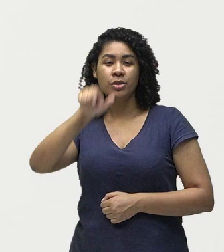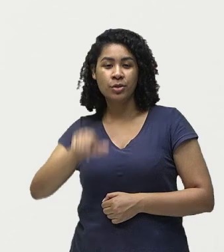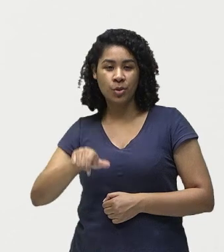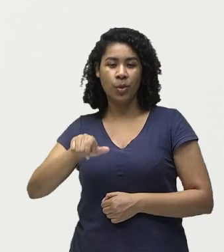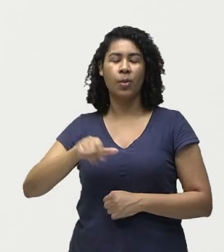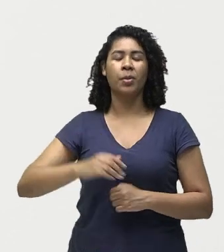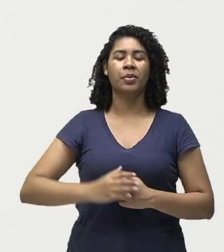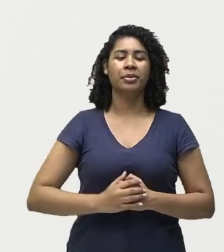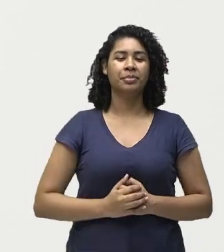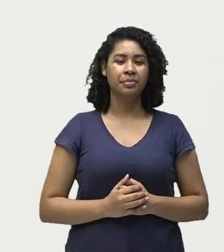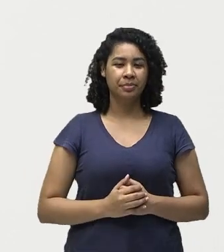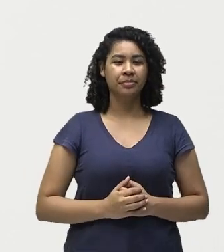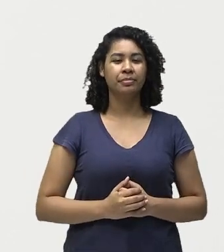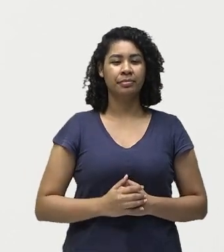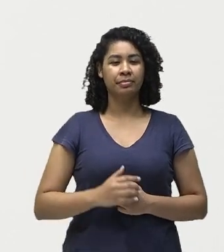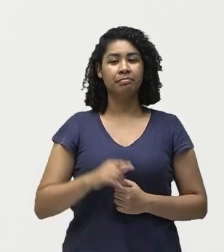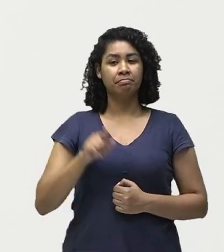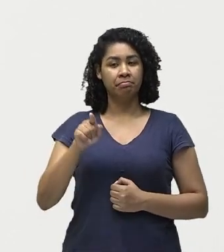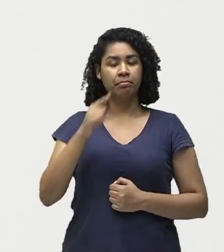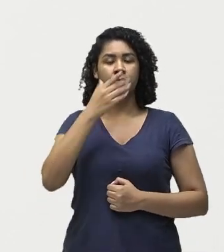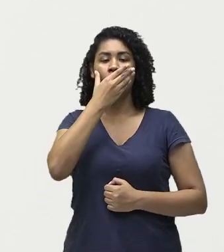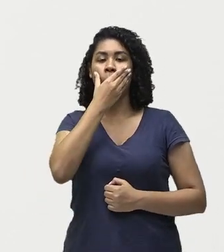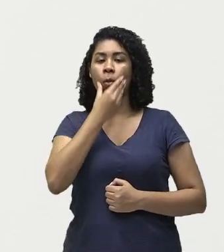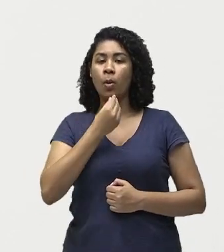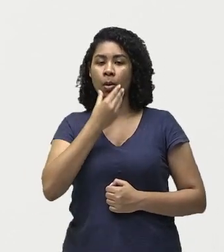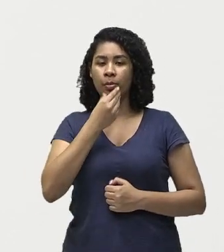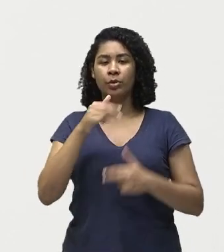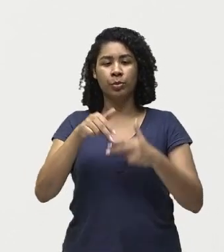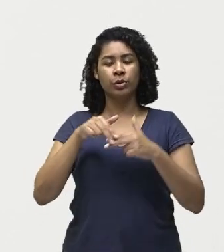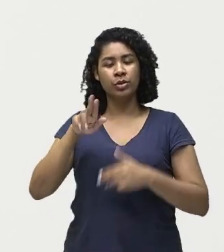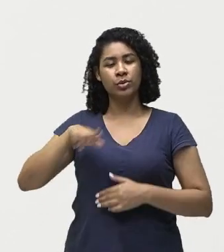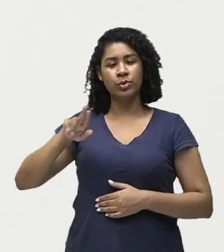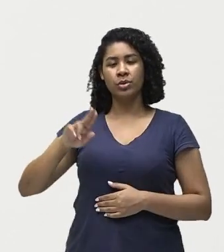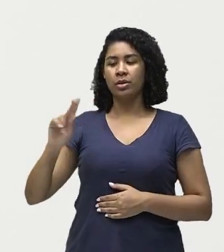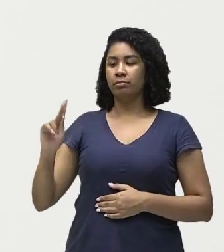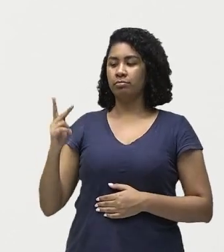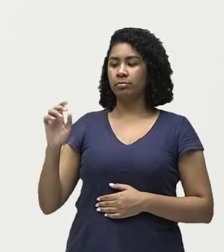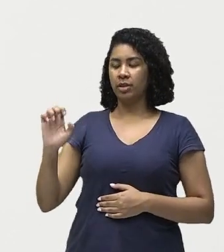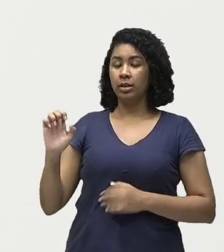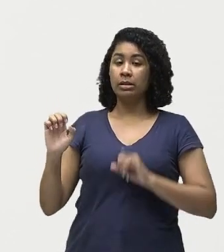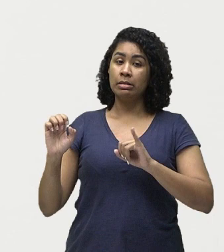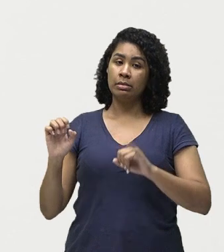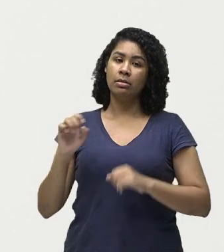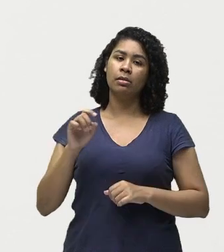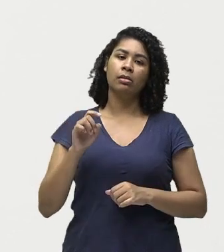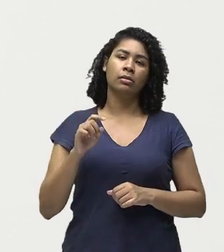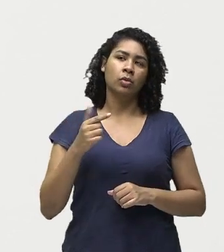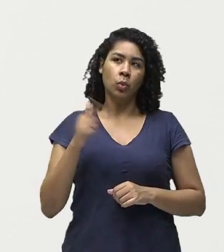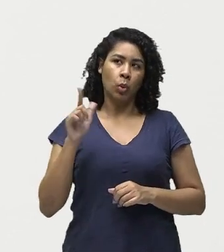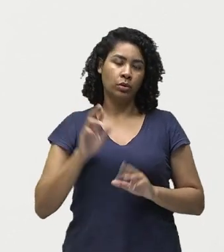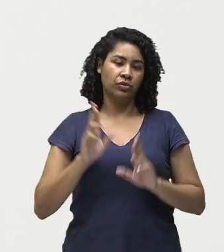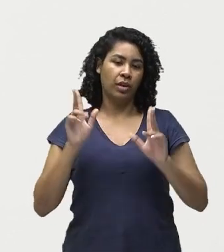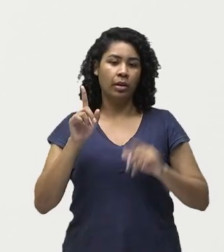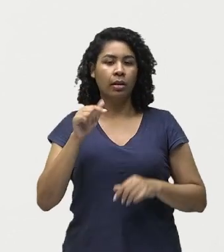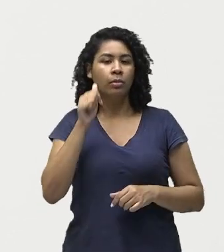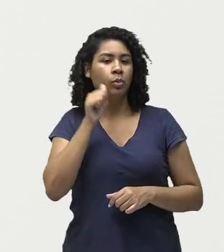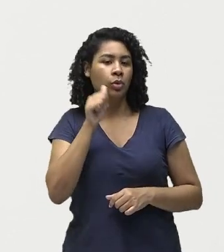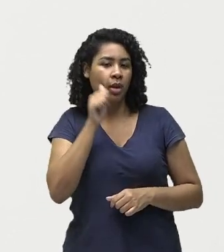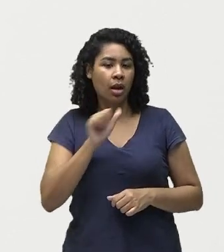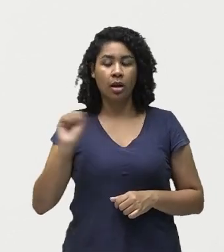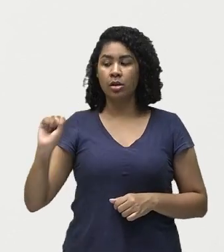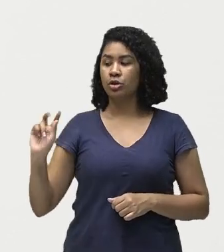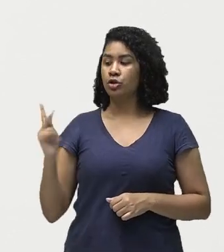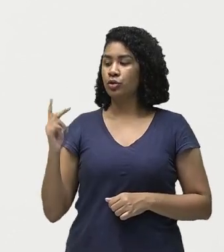substantivo do gênero masculino. Se fosse uma mulher, uma mãe, nós usaríamos o she. Se